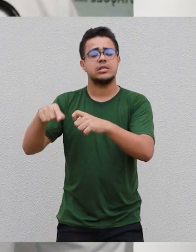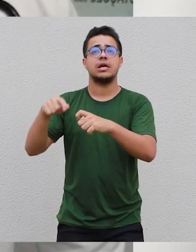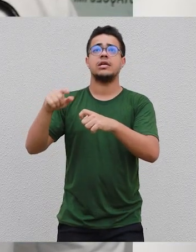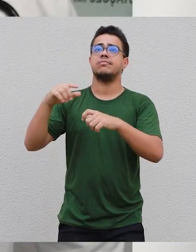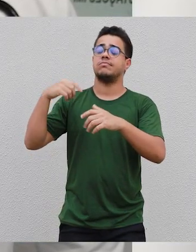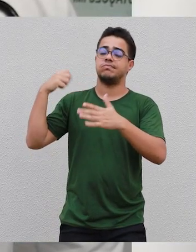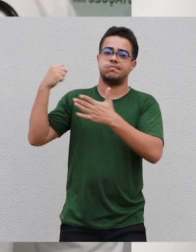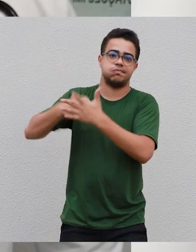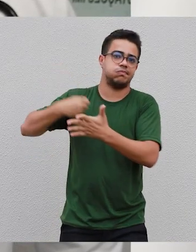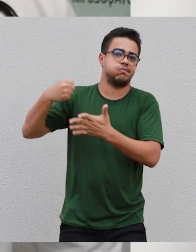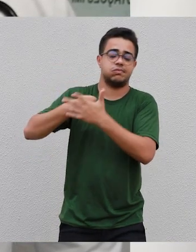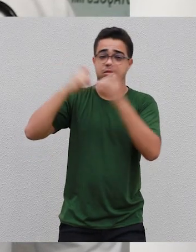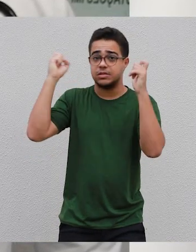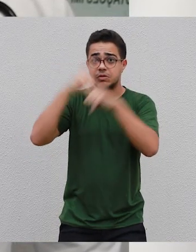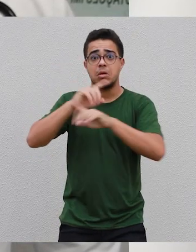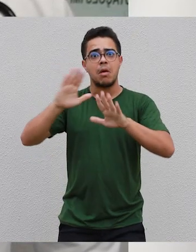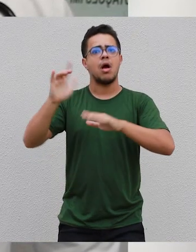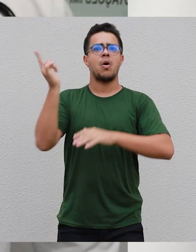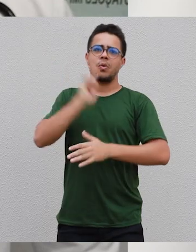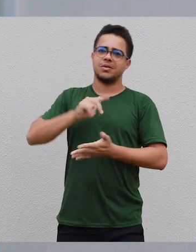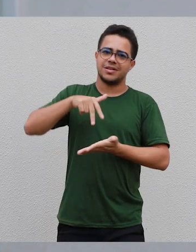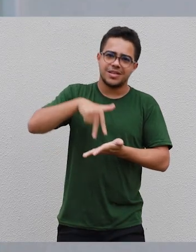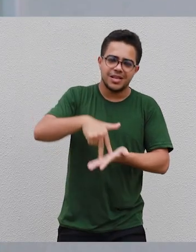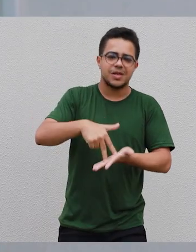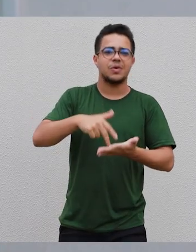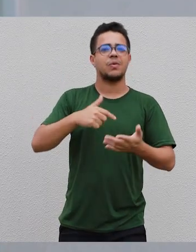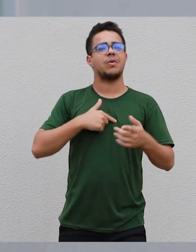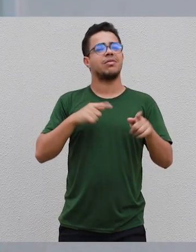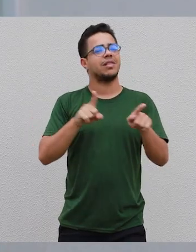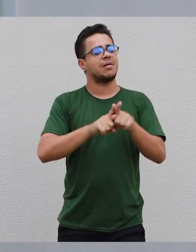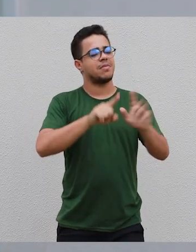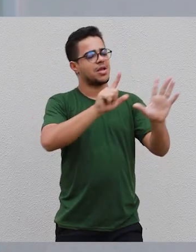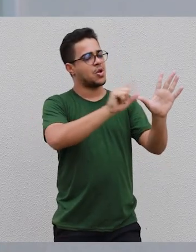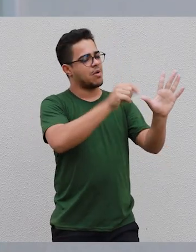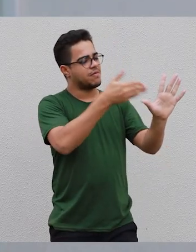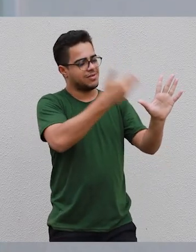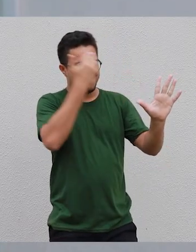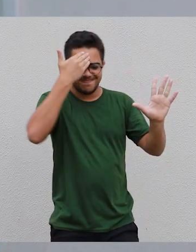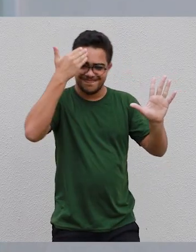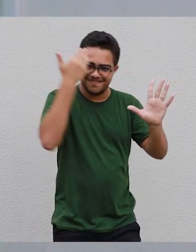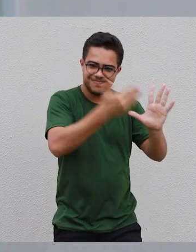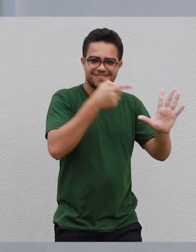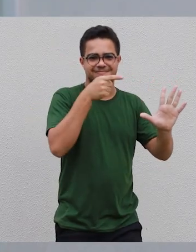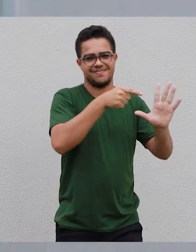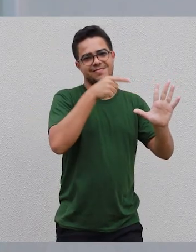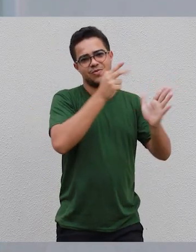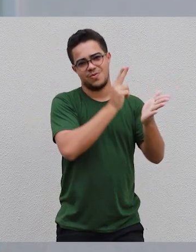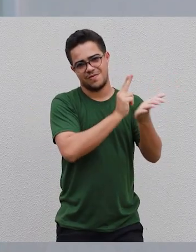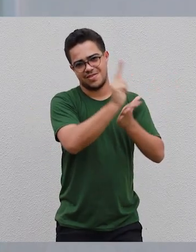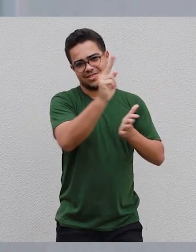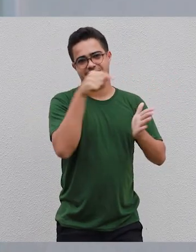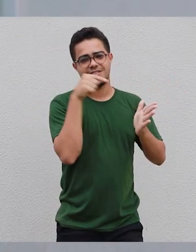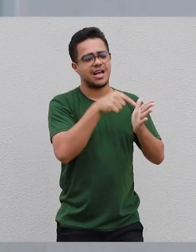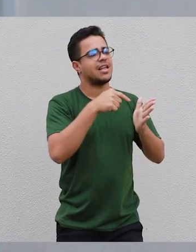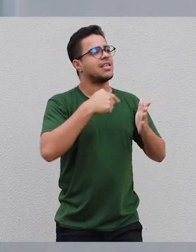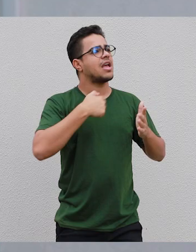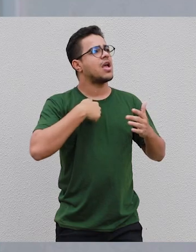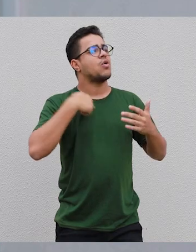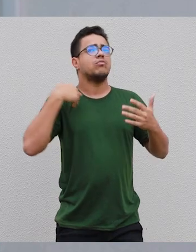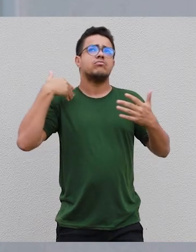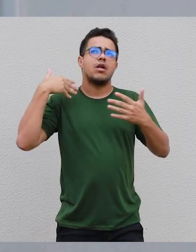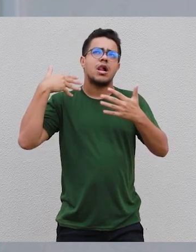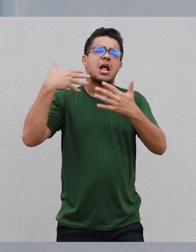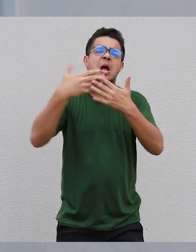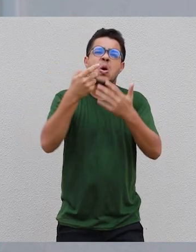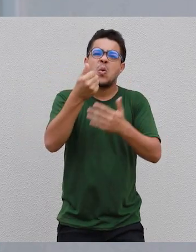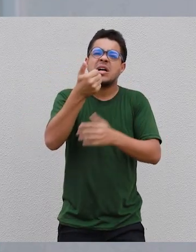várias dificuldades, mas a gente chegou aqui. Eu também tenho uma gratidão muito grande pela essa universidade. Uma universidade que eu acompanho